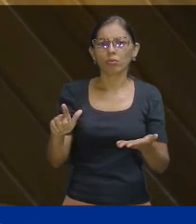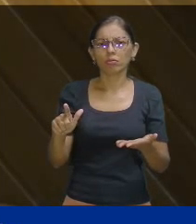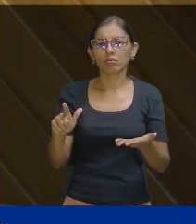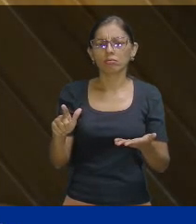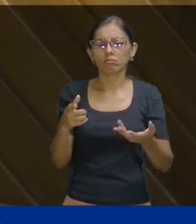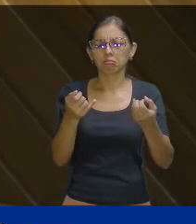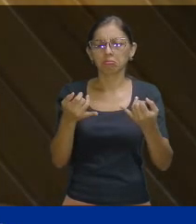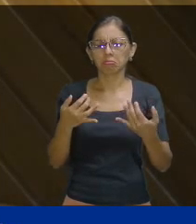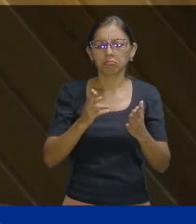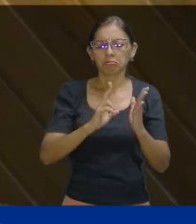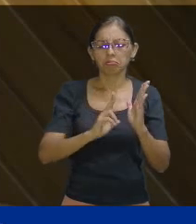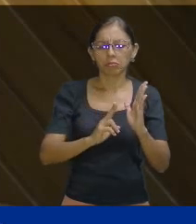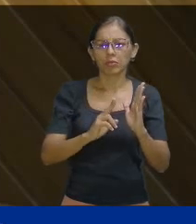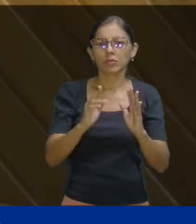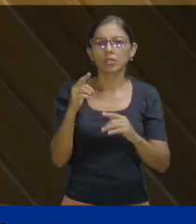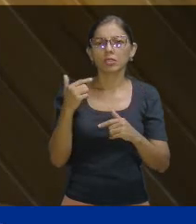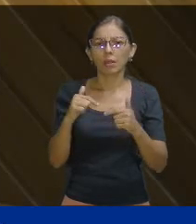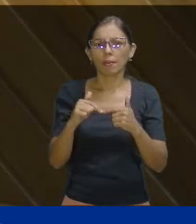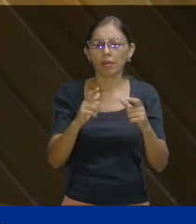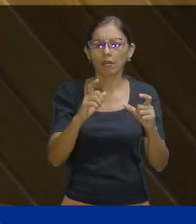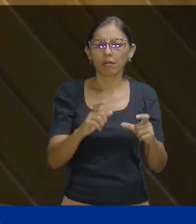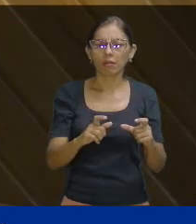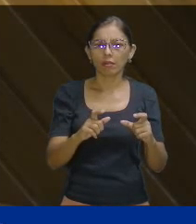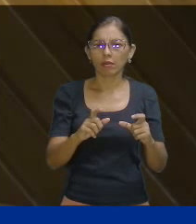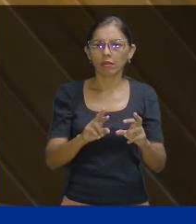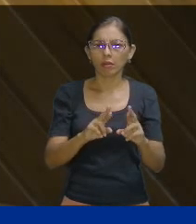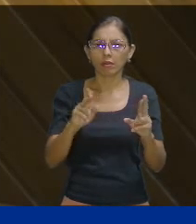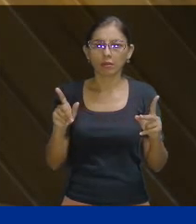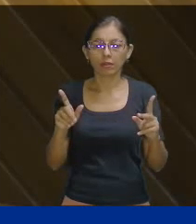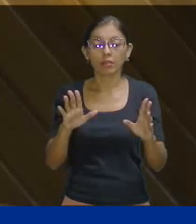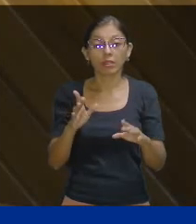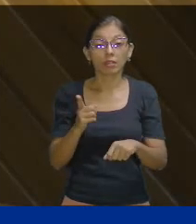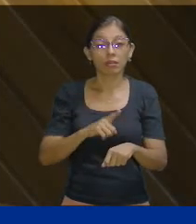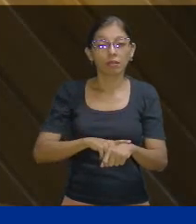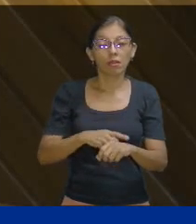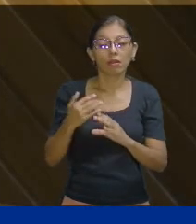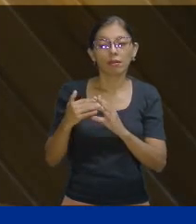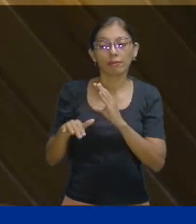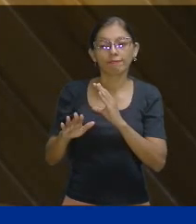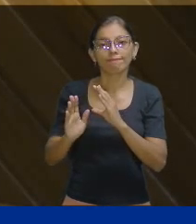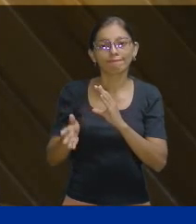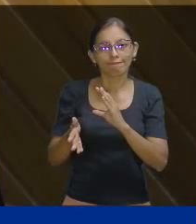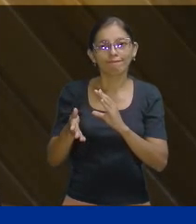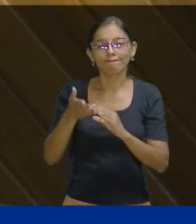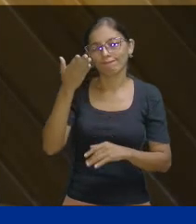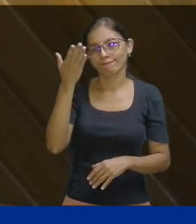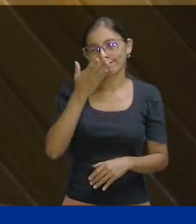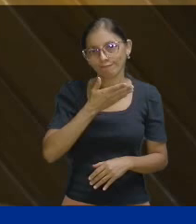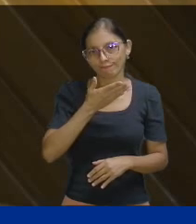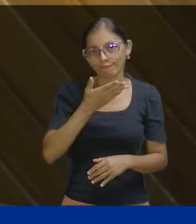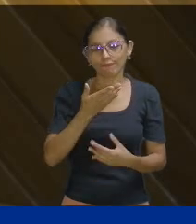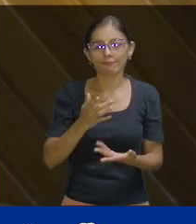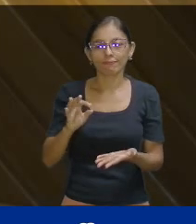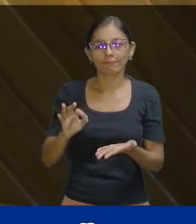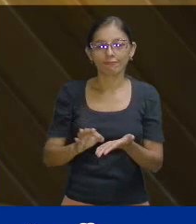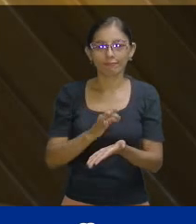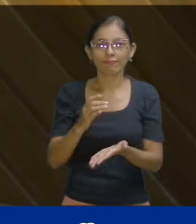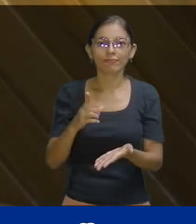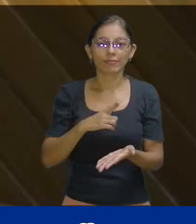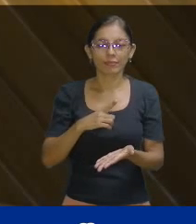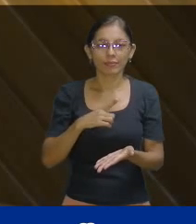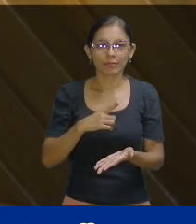do recebimento da intimação, sobretudo em virtude da compatibilidade de horários. Por